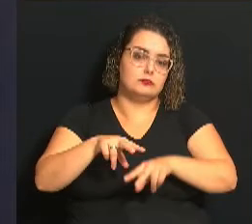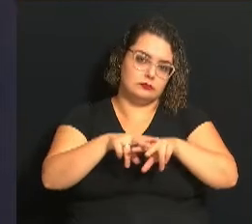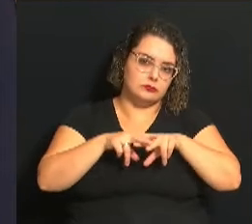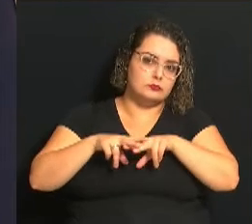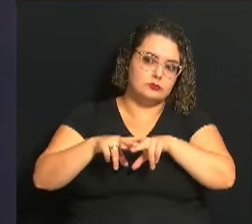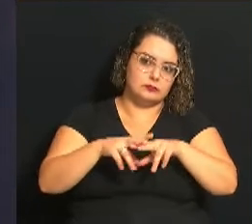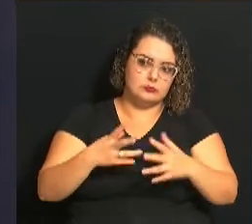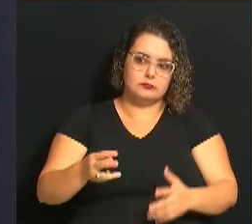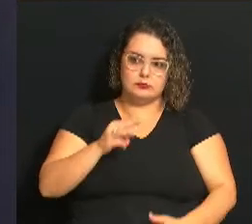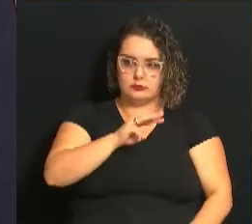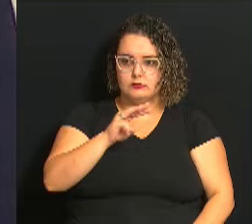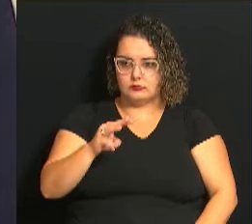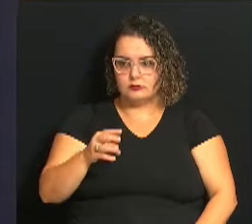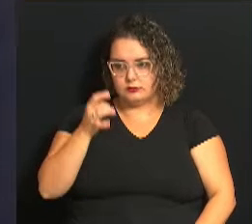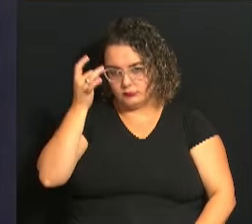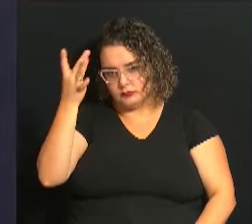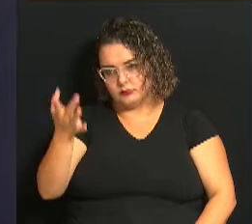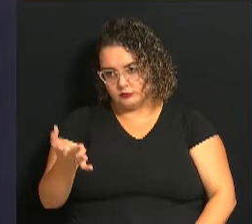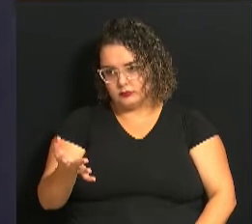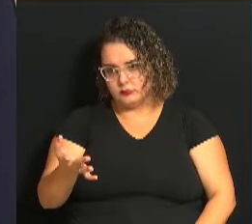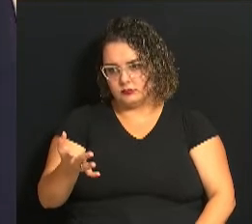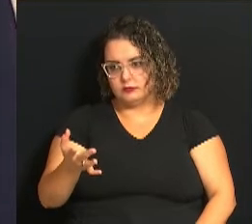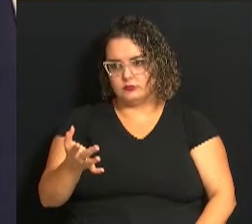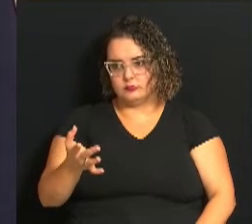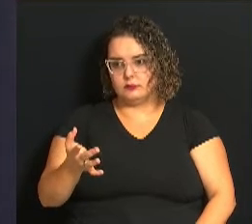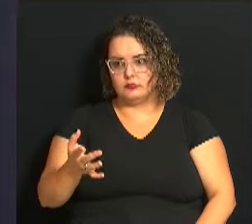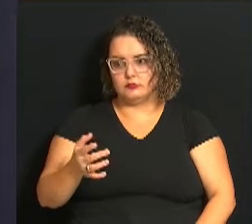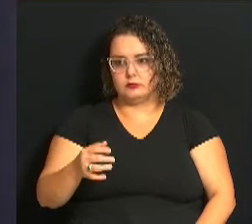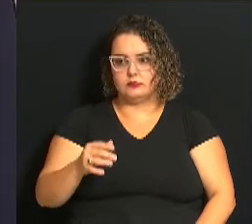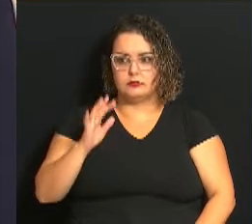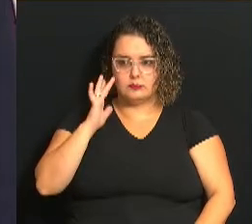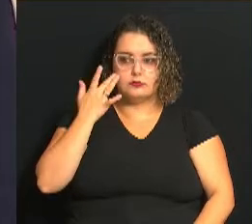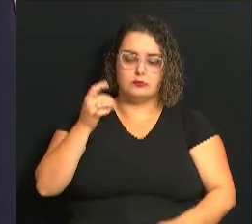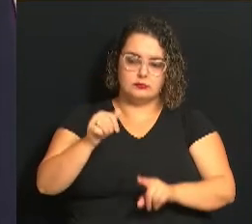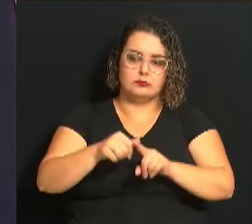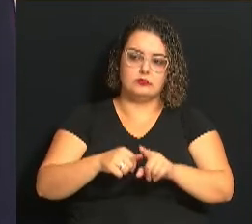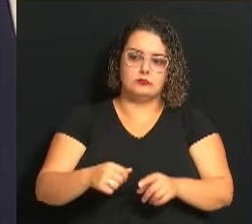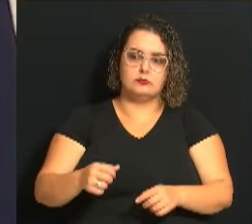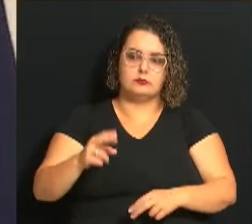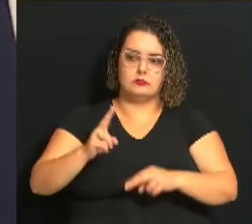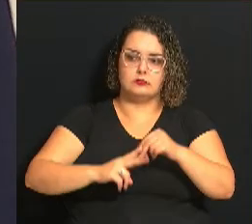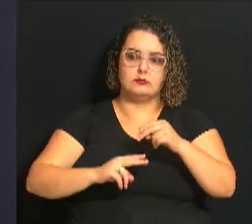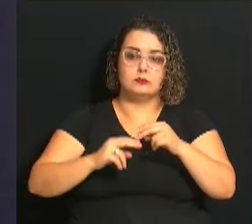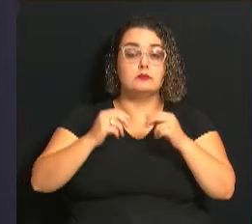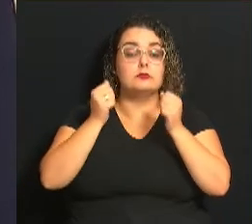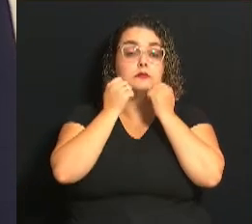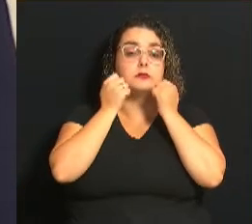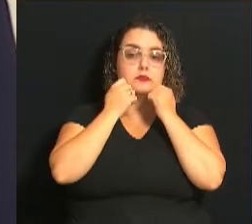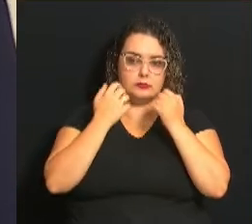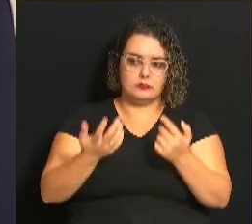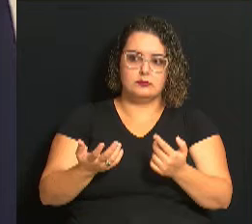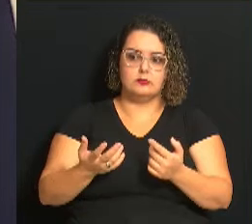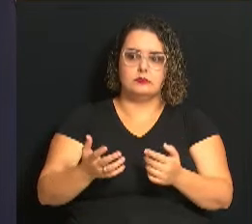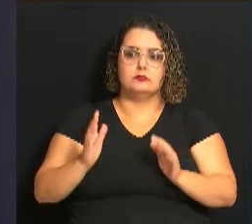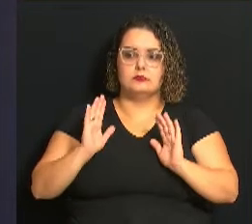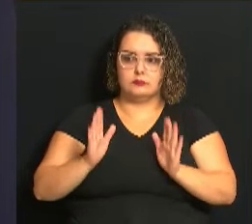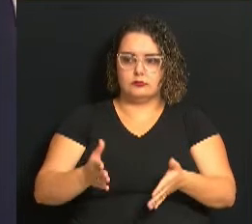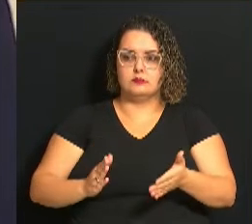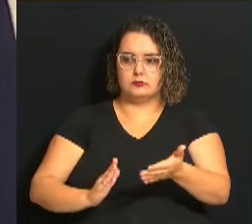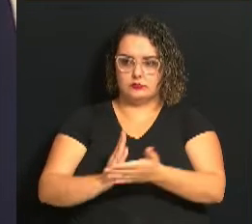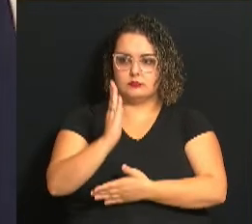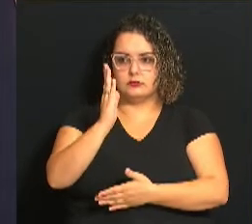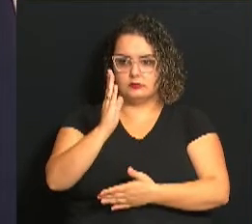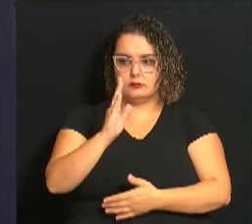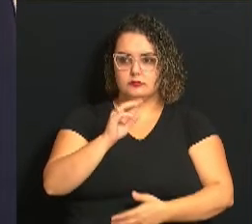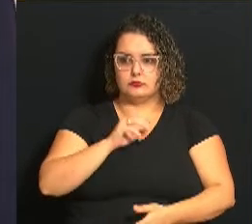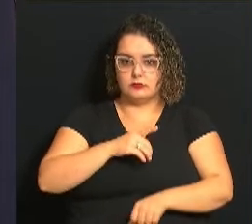plataforma Prova Fácil, se Deus quiser, aí, em julho, a gente já põe a nossa pedra fundamental, né, da nossa aprovação digital,